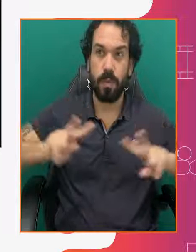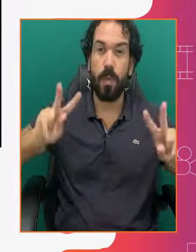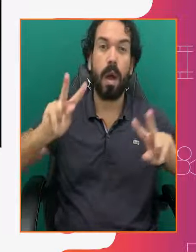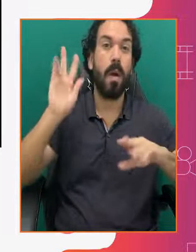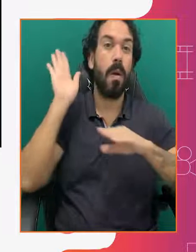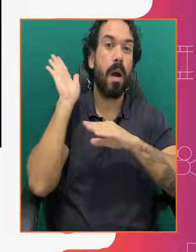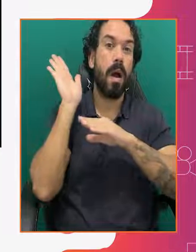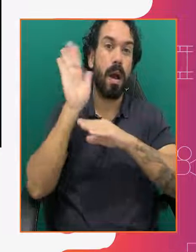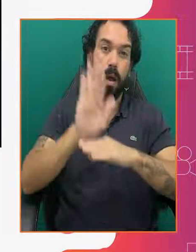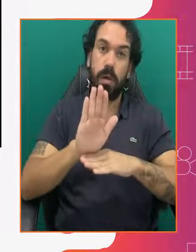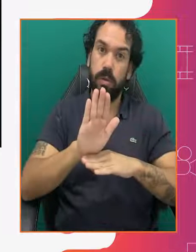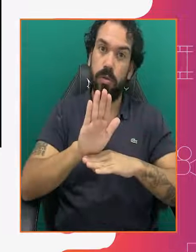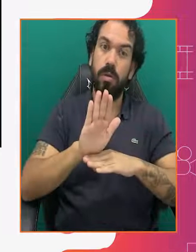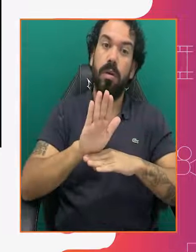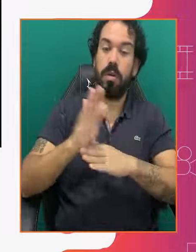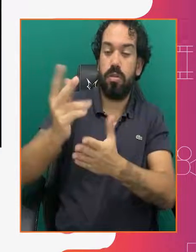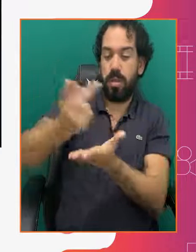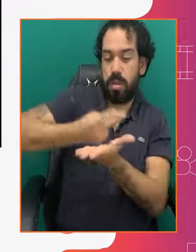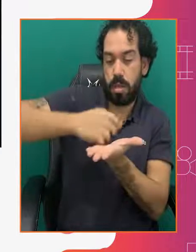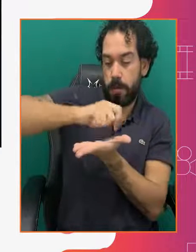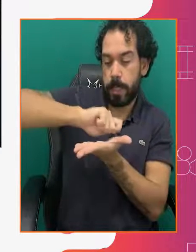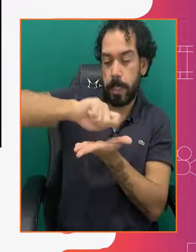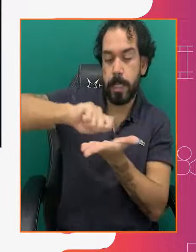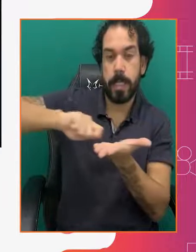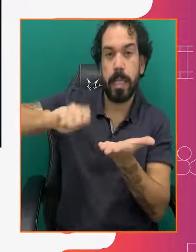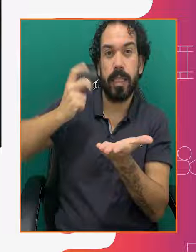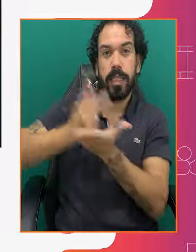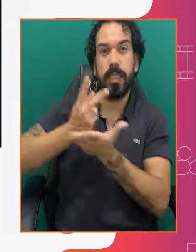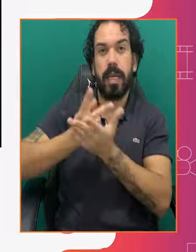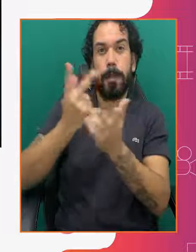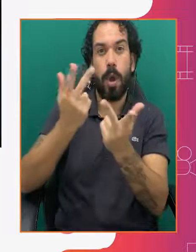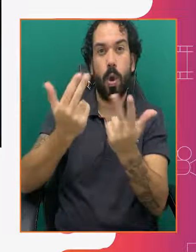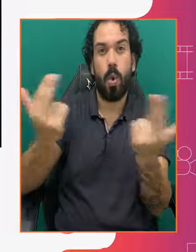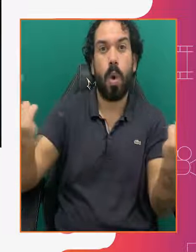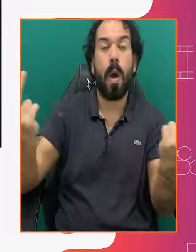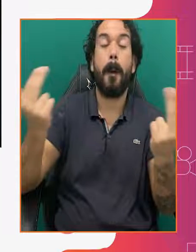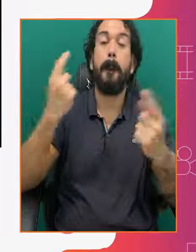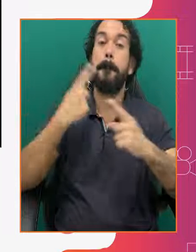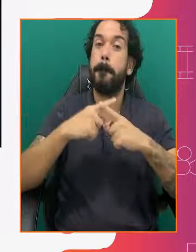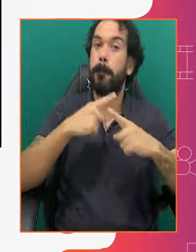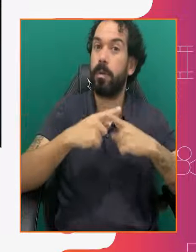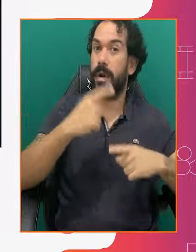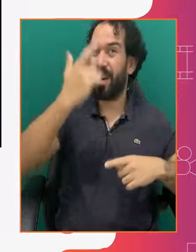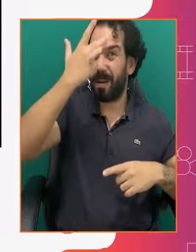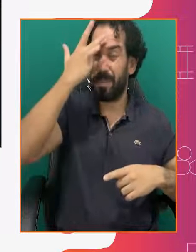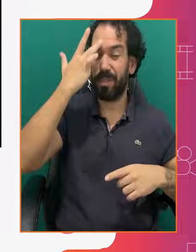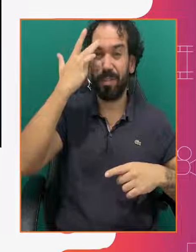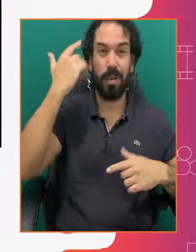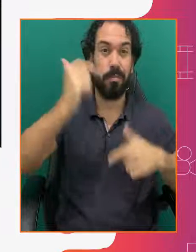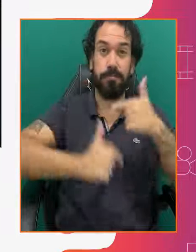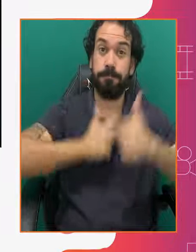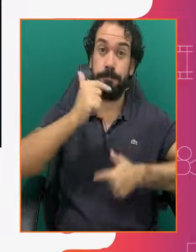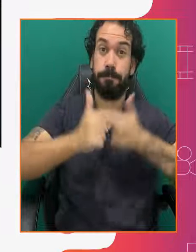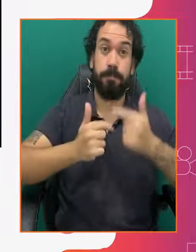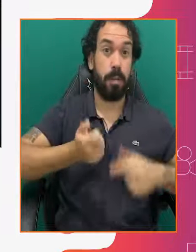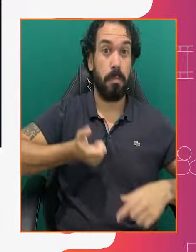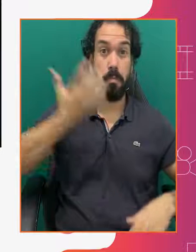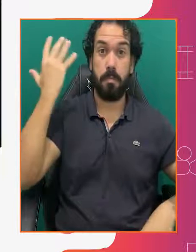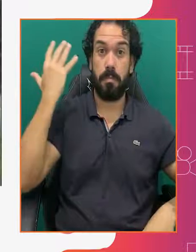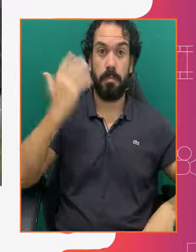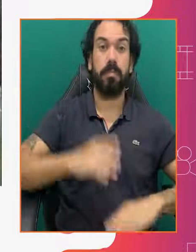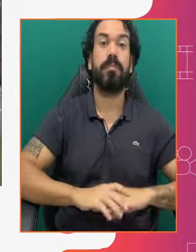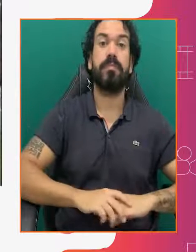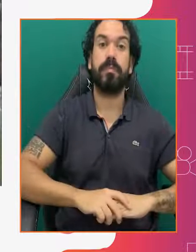visuais para ajudar a manter o traço uniforme durante todo o filme, já que tinha muitas pessoas envolvidas na